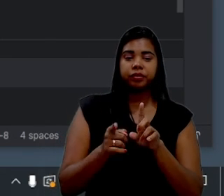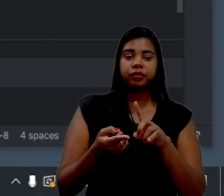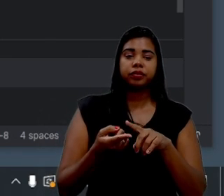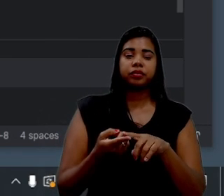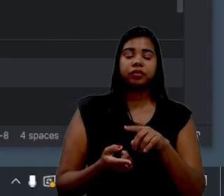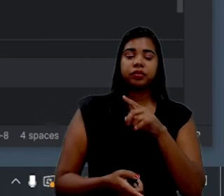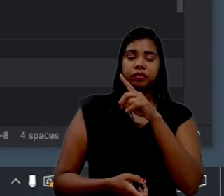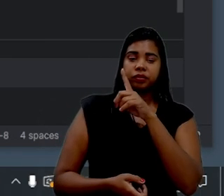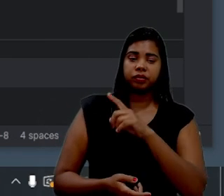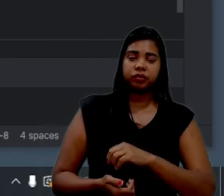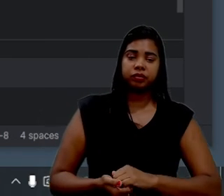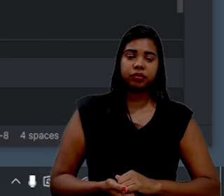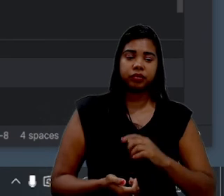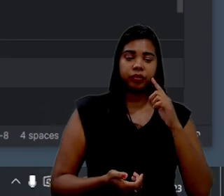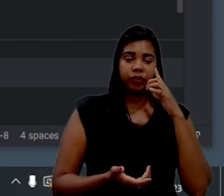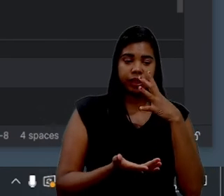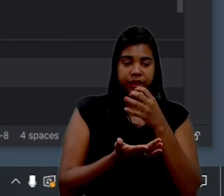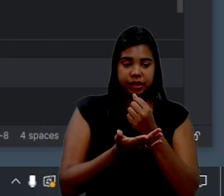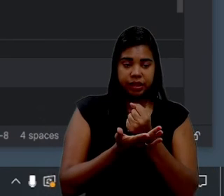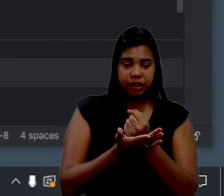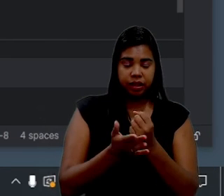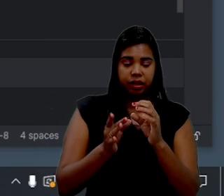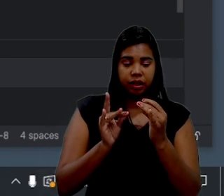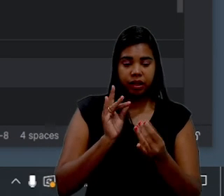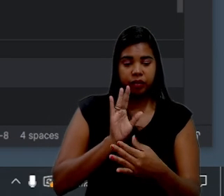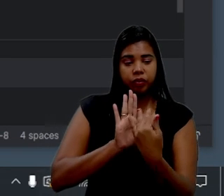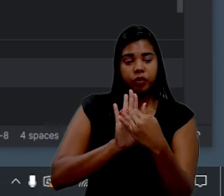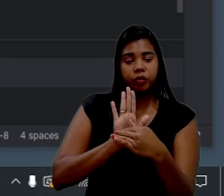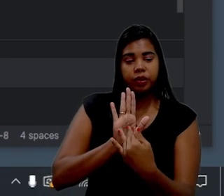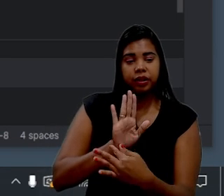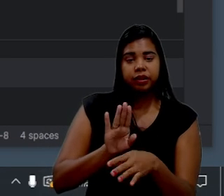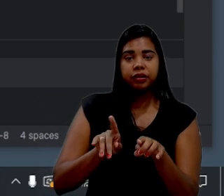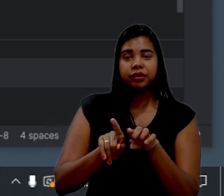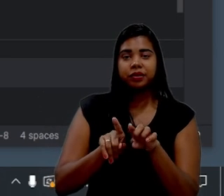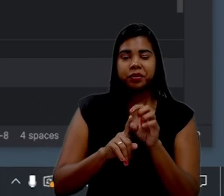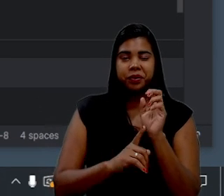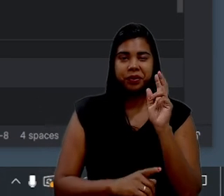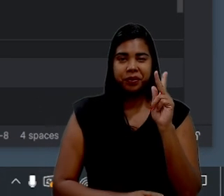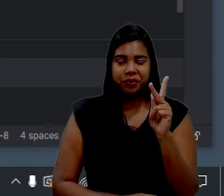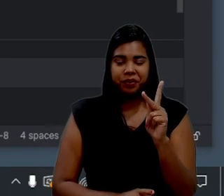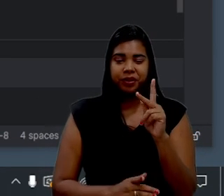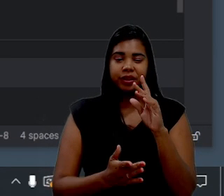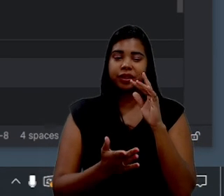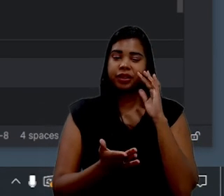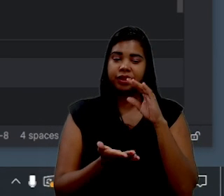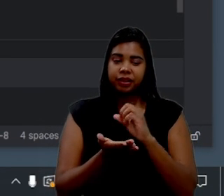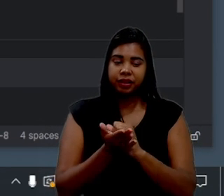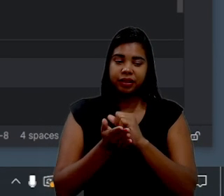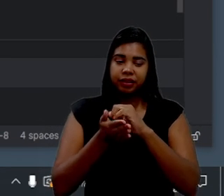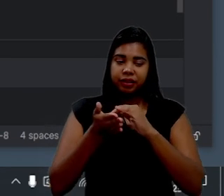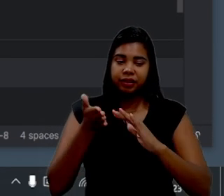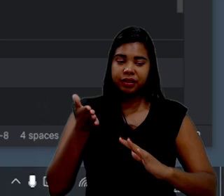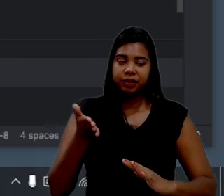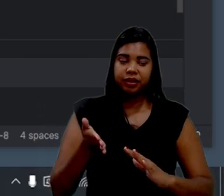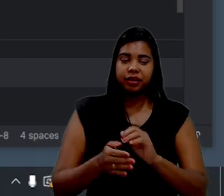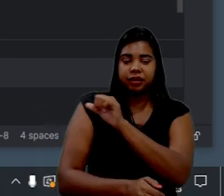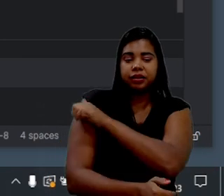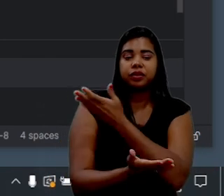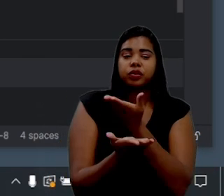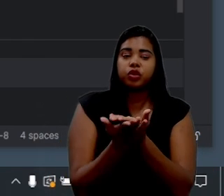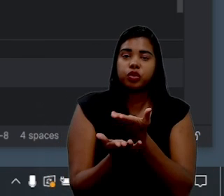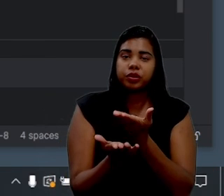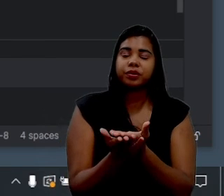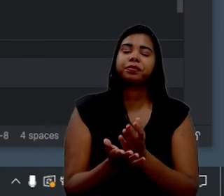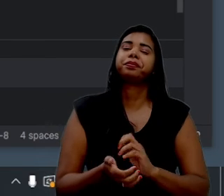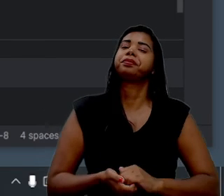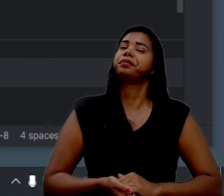ele faz? Ele salva o formulário, tá ok? E cadastra o estudante, tá? É bem simples. Essa parte de context